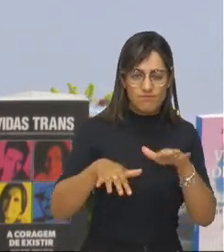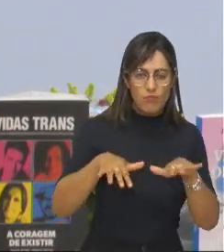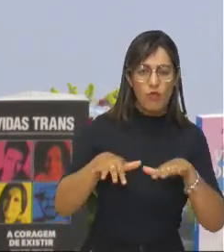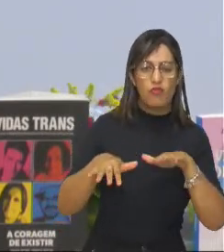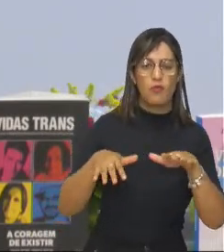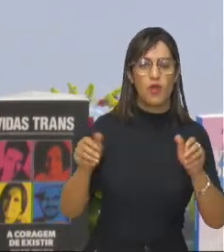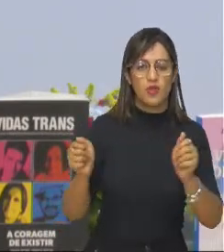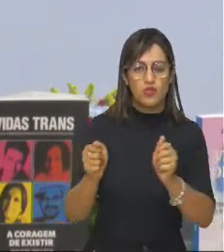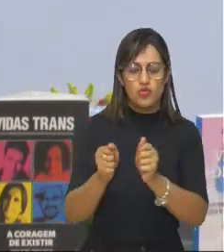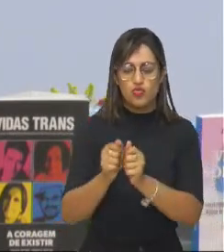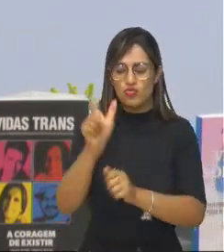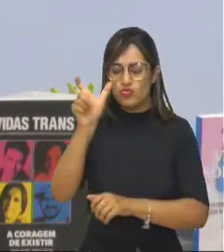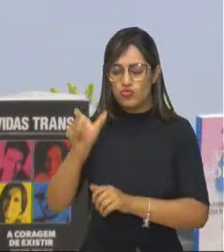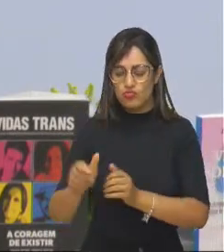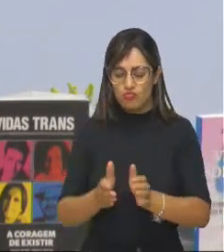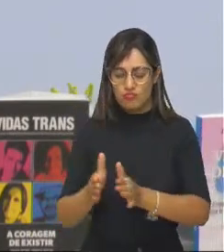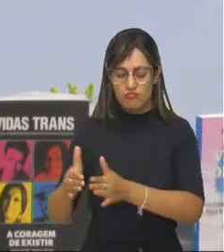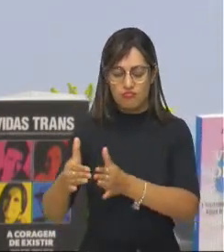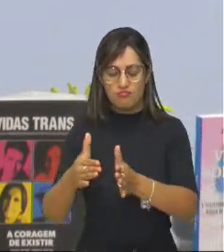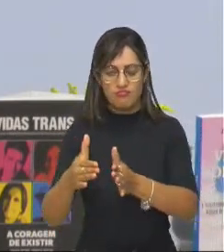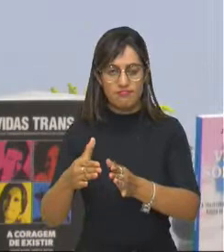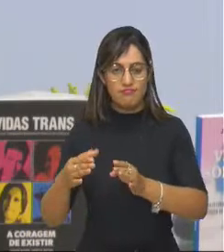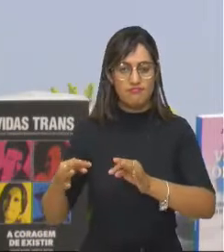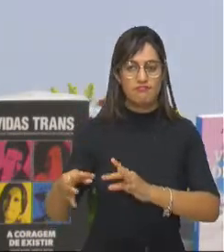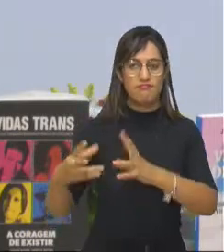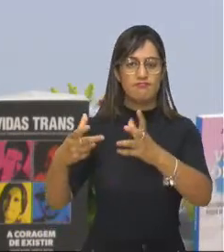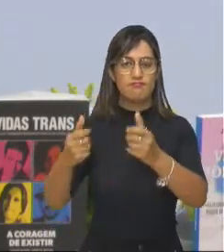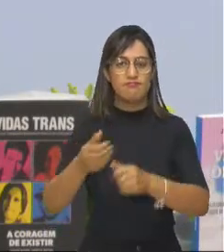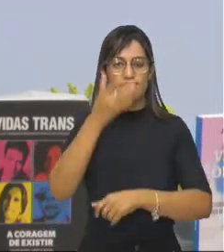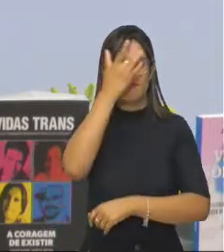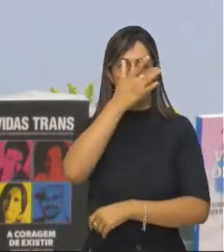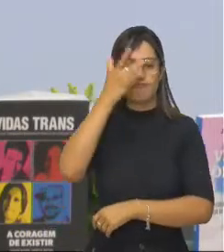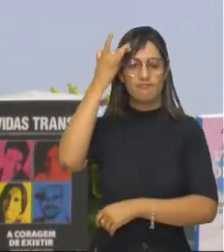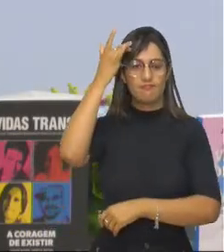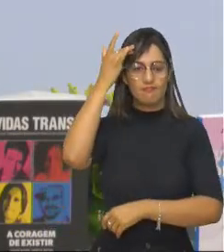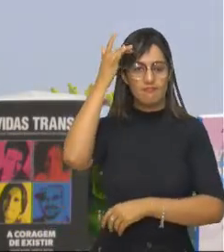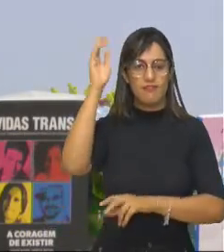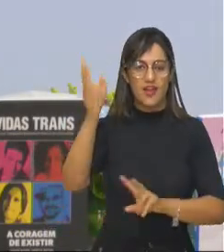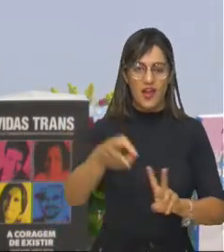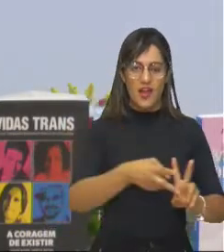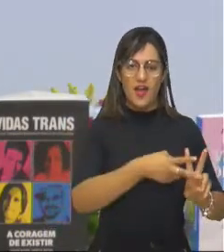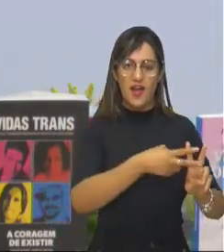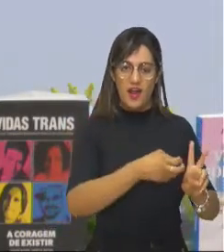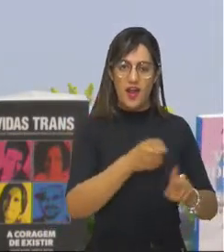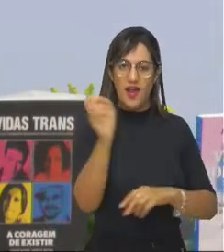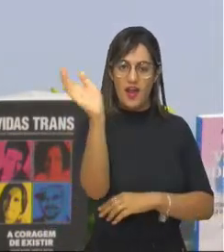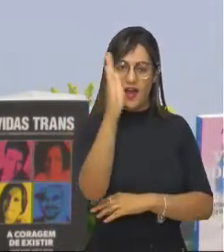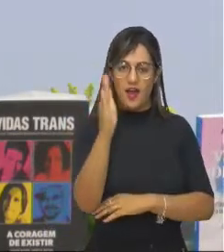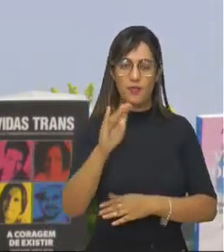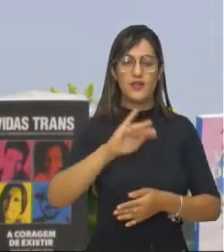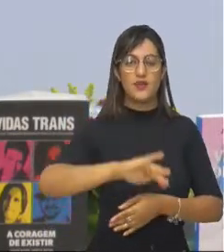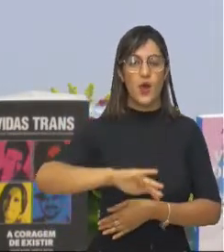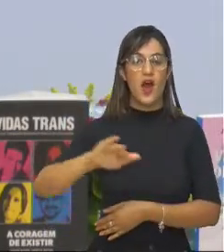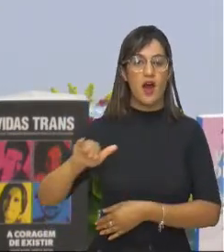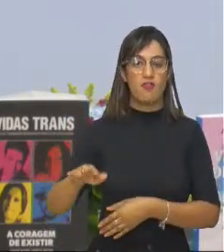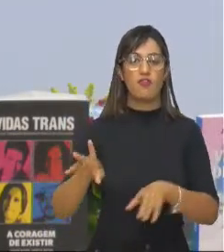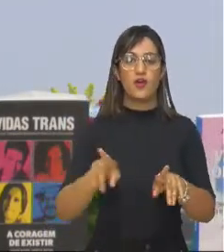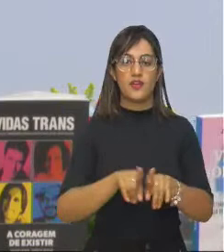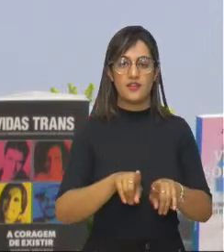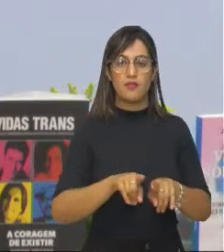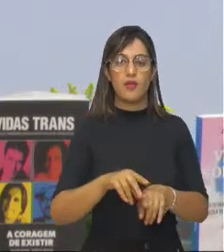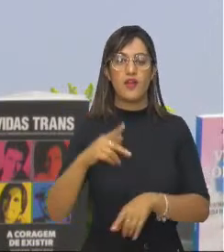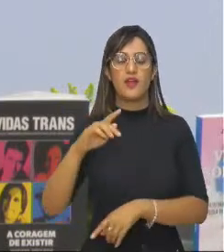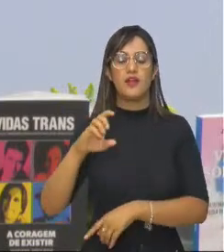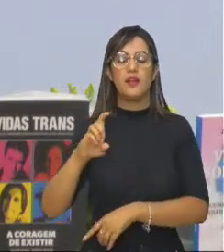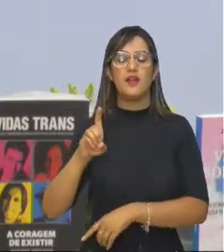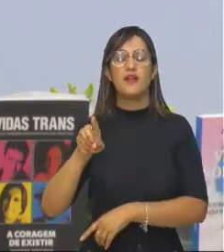a caminhada do João, para que tantas pessoas se tivessem aquilombado Brasil afora e se encontrado aqui, para que o Pedro, enfim,